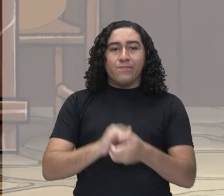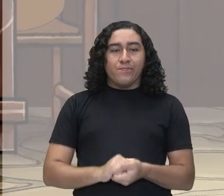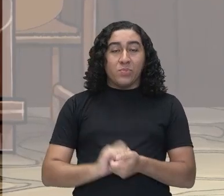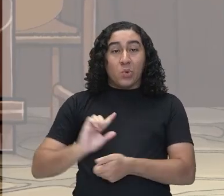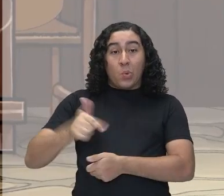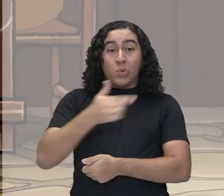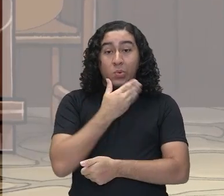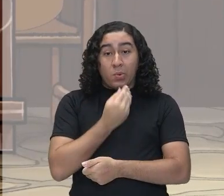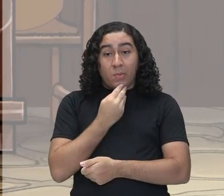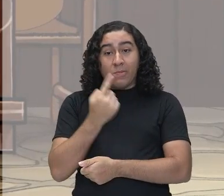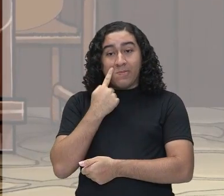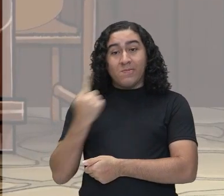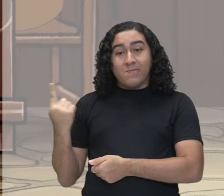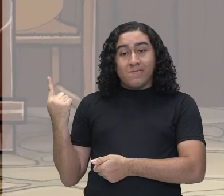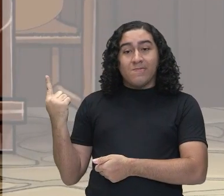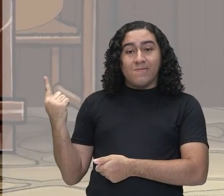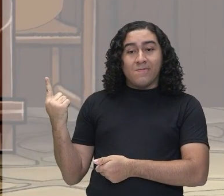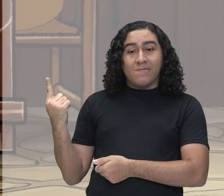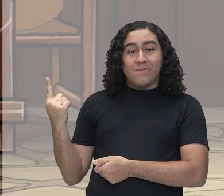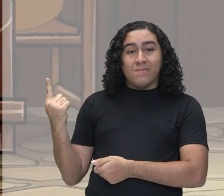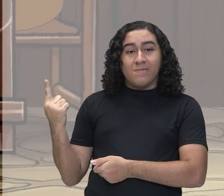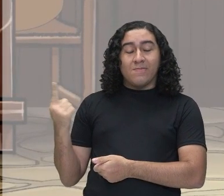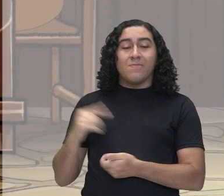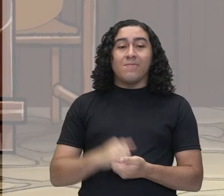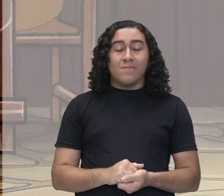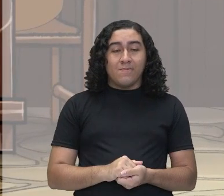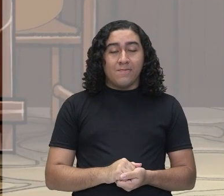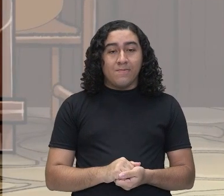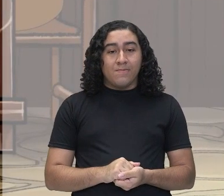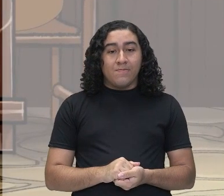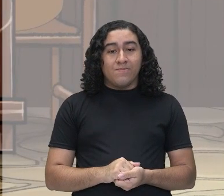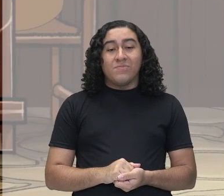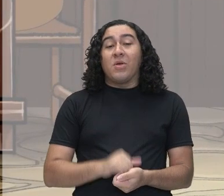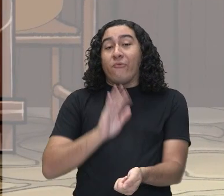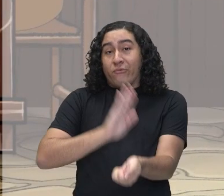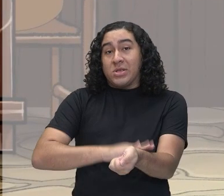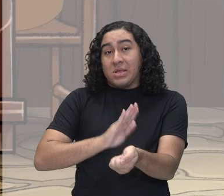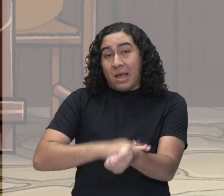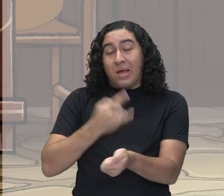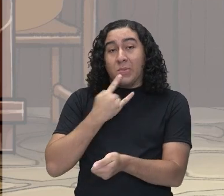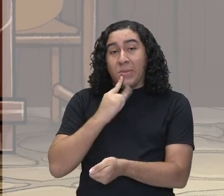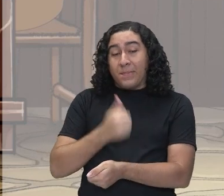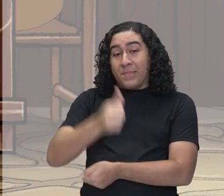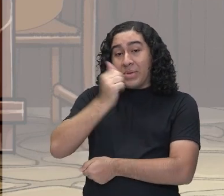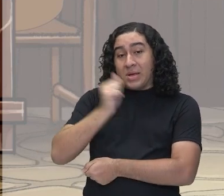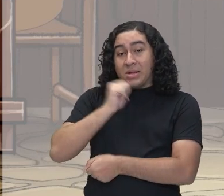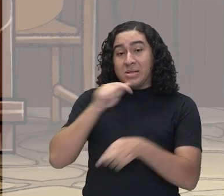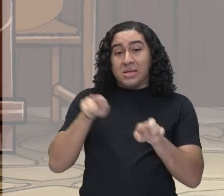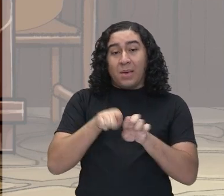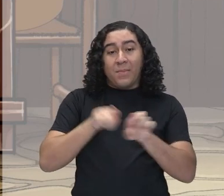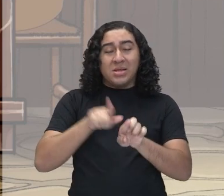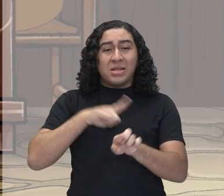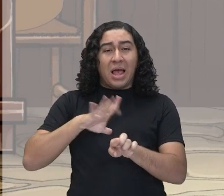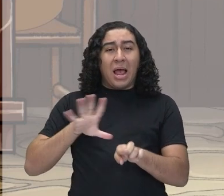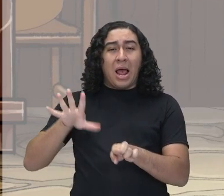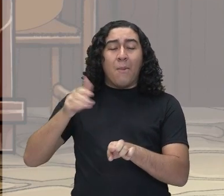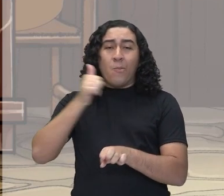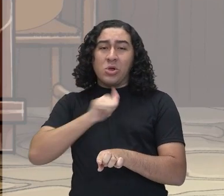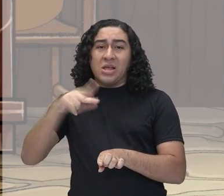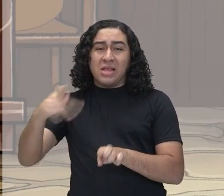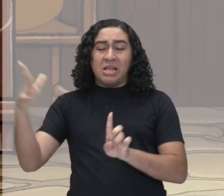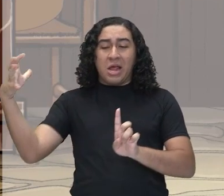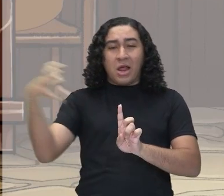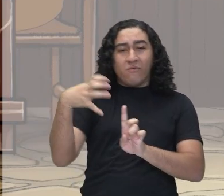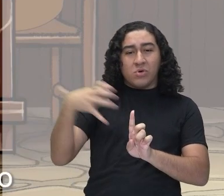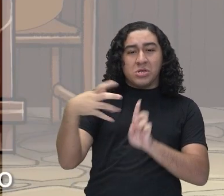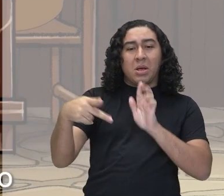Bertrand, ruivo, de pele branca e olhos verdes, alcoólatra e boêmio, influenciado pela amada, muda seu